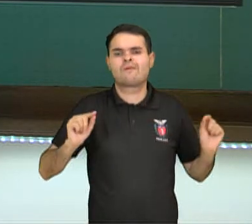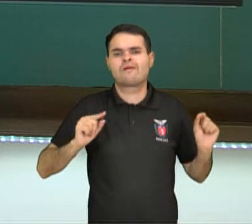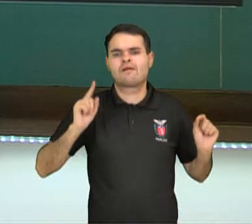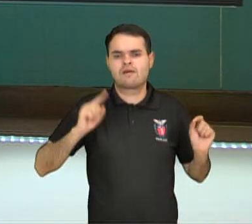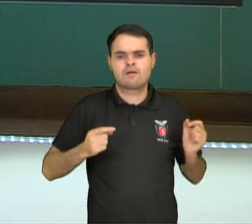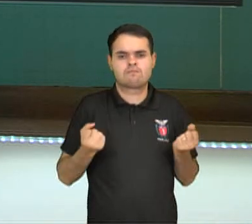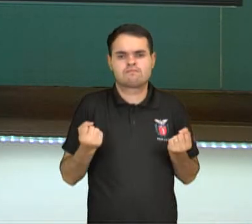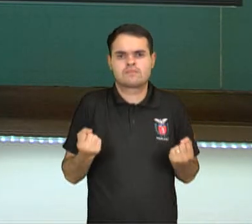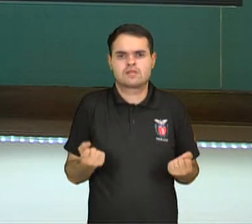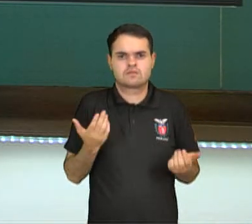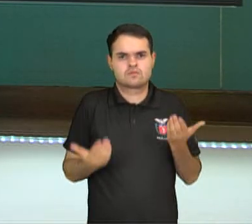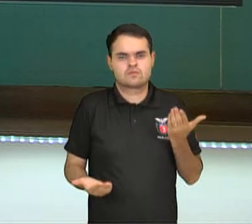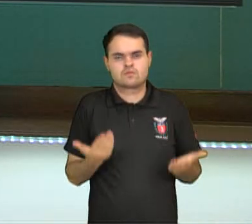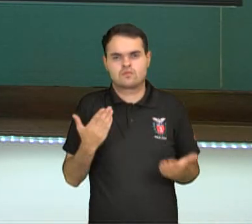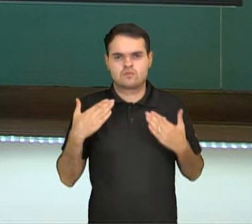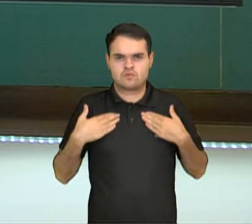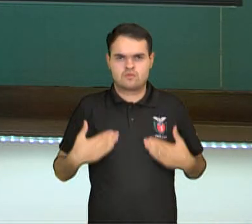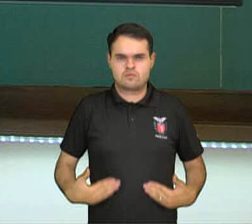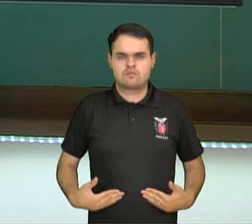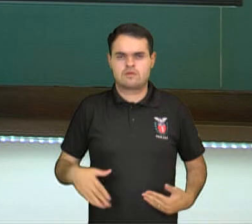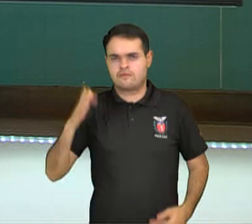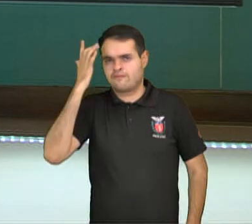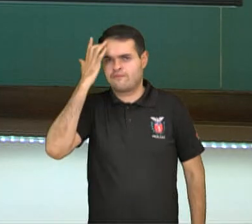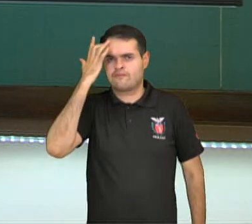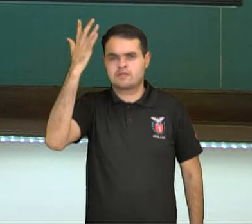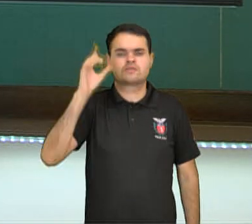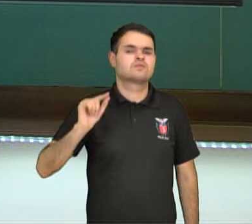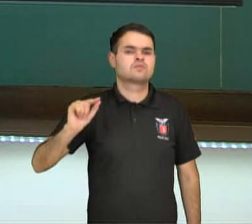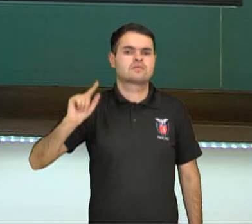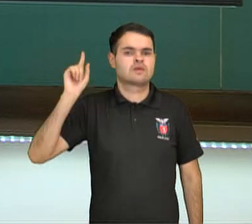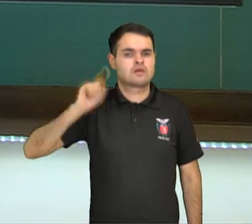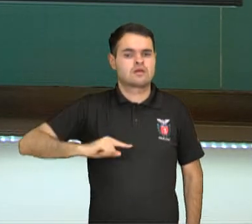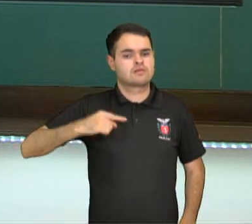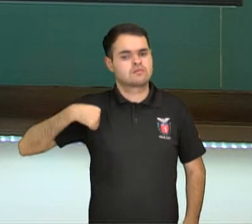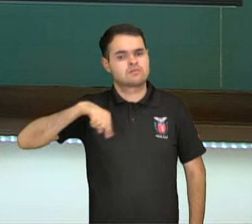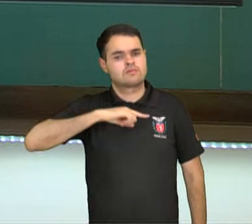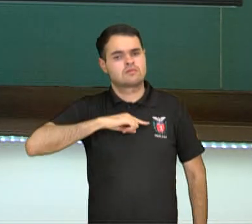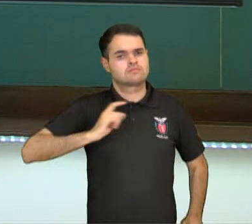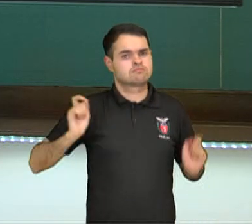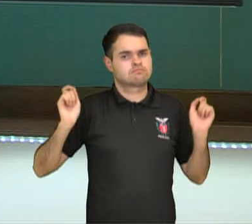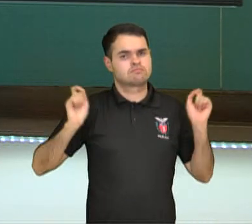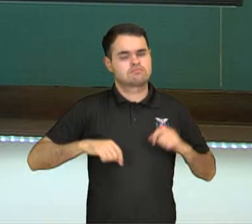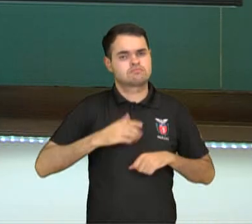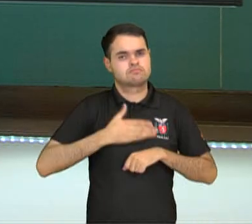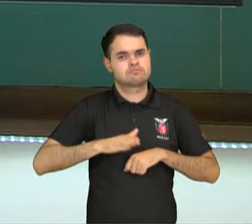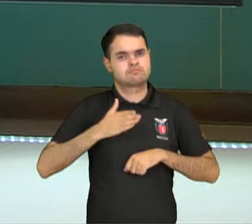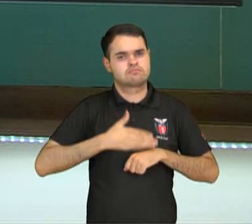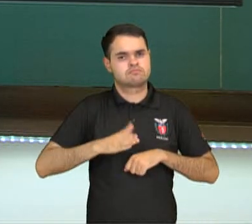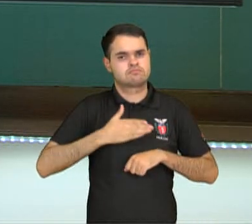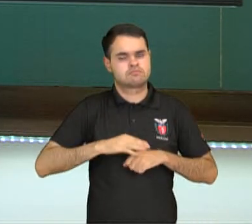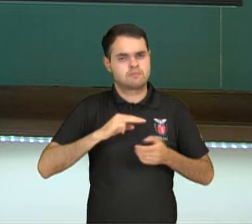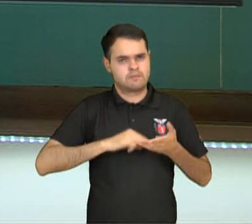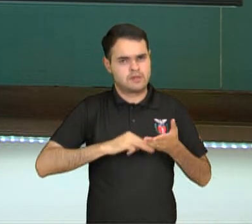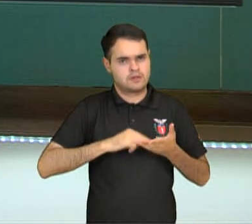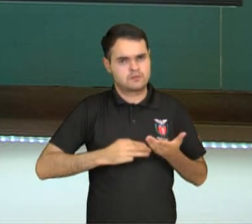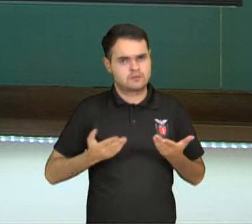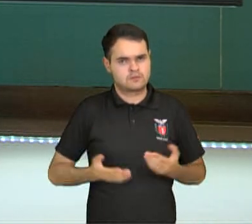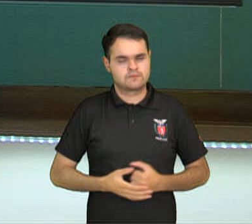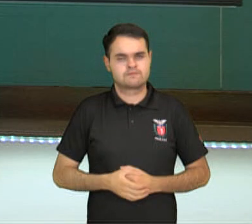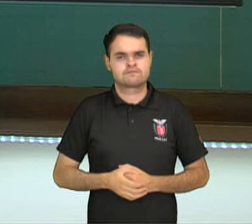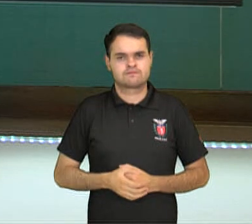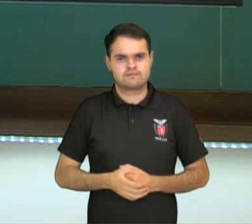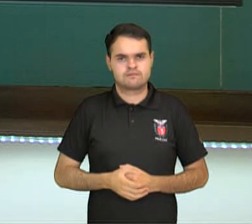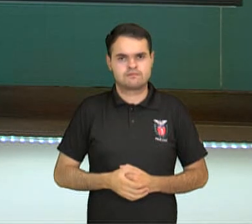o peso do nosso corpo, facilitando, né, que nós possamos praticar esse método de